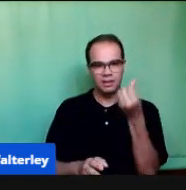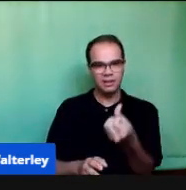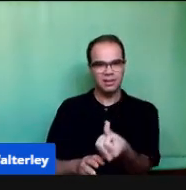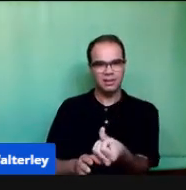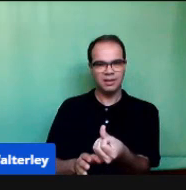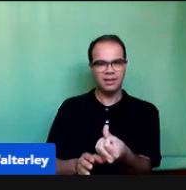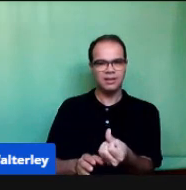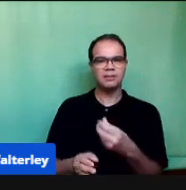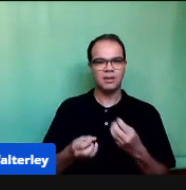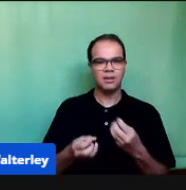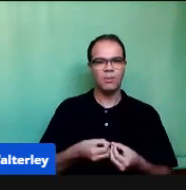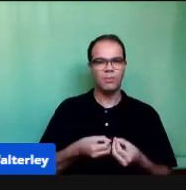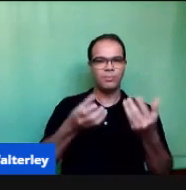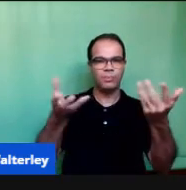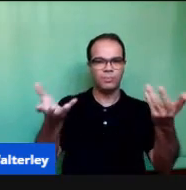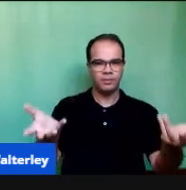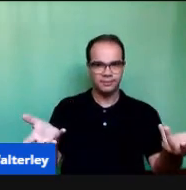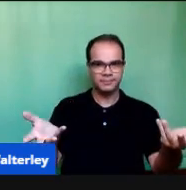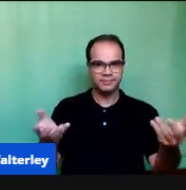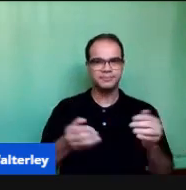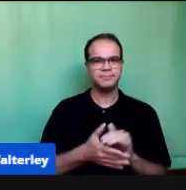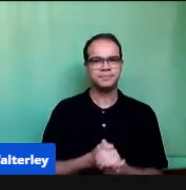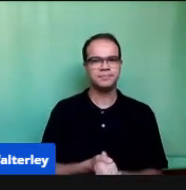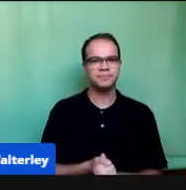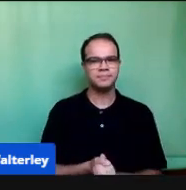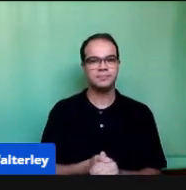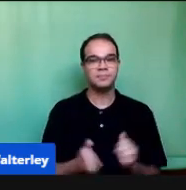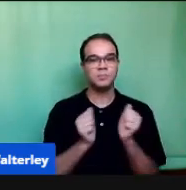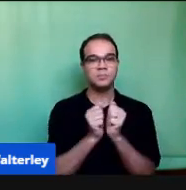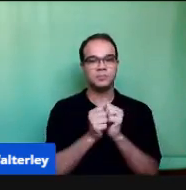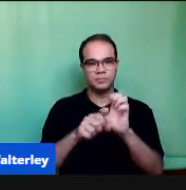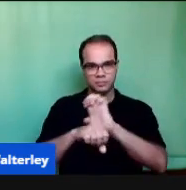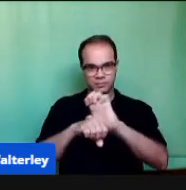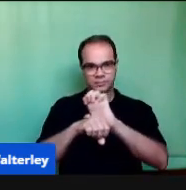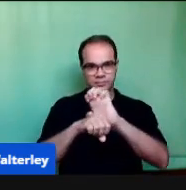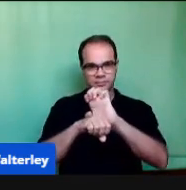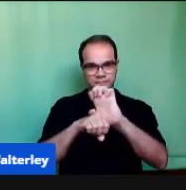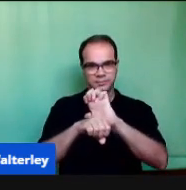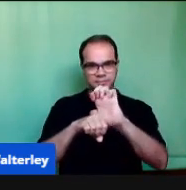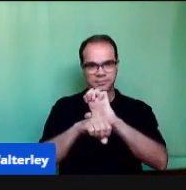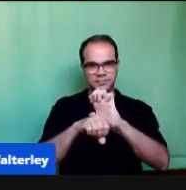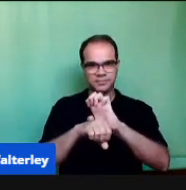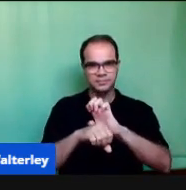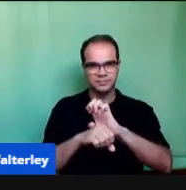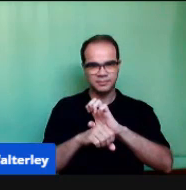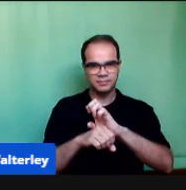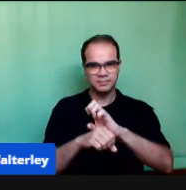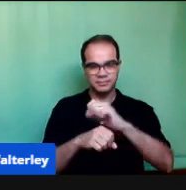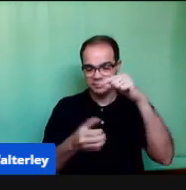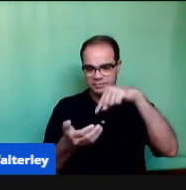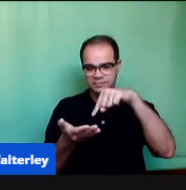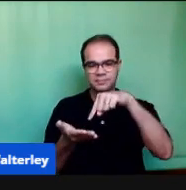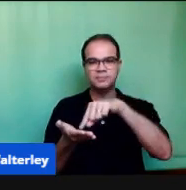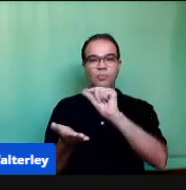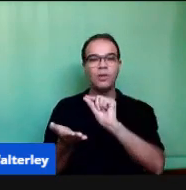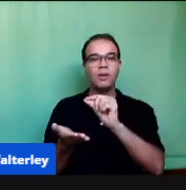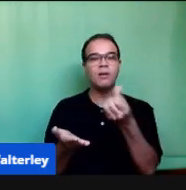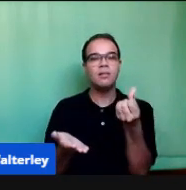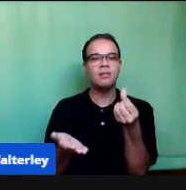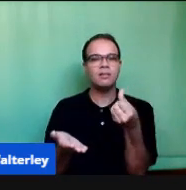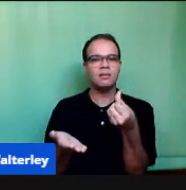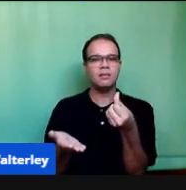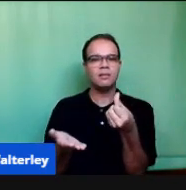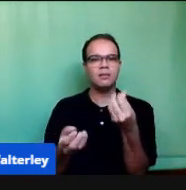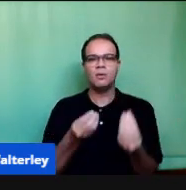nós lançamos, junto com a Defensoria Pública Estadual, que tem toda uma conceituação sobre as mulheres lésbicas